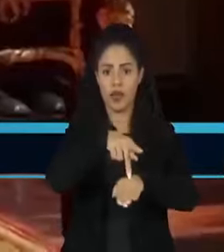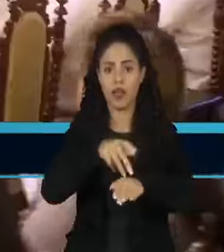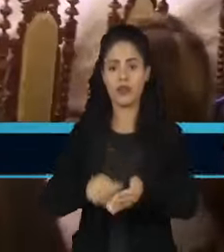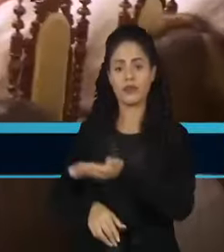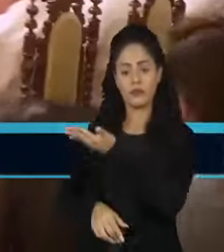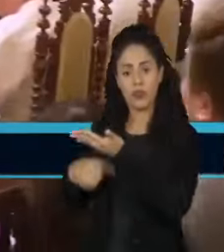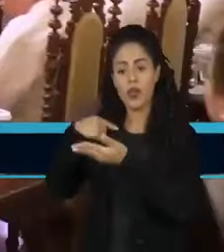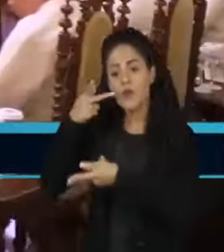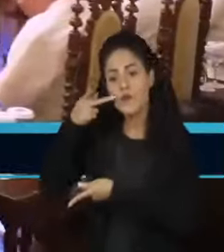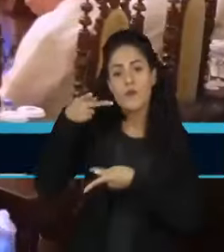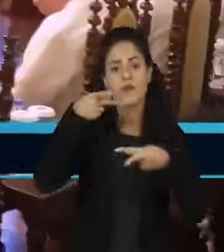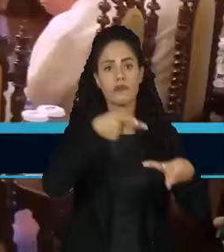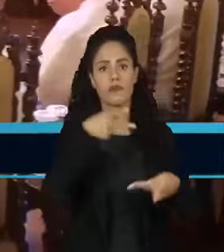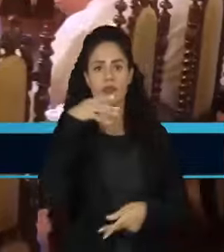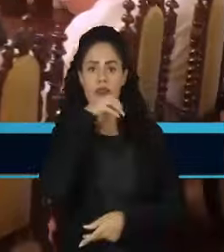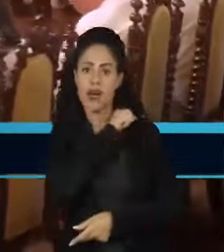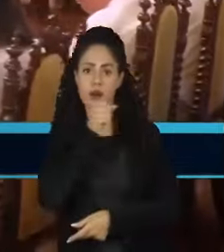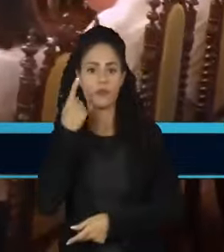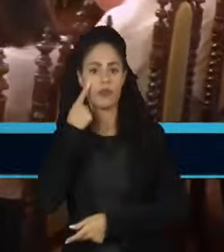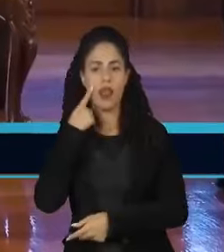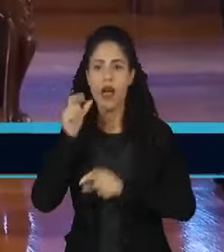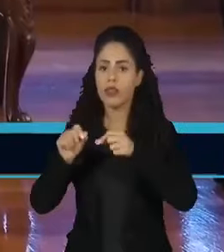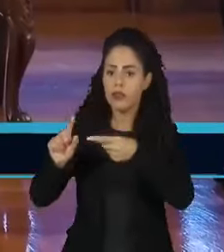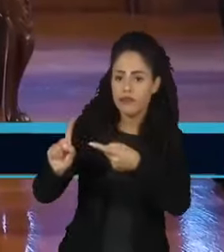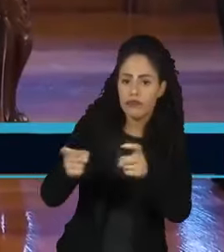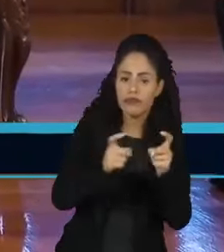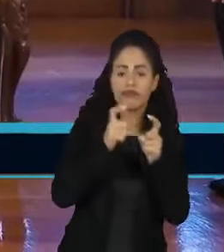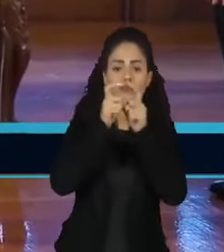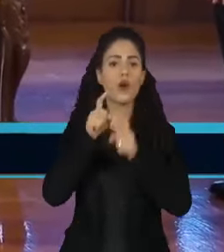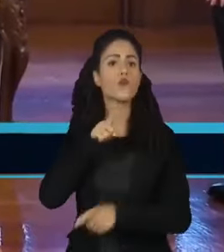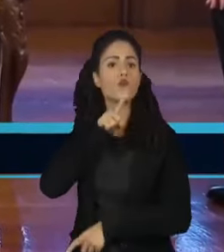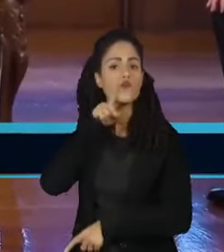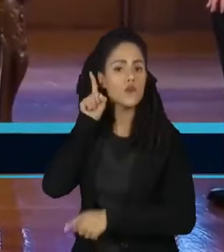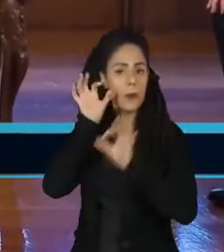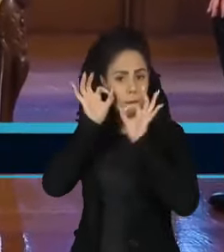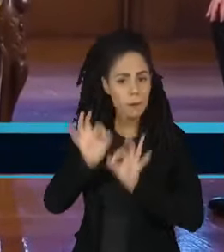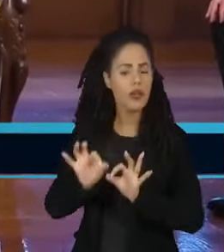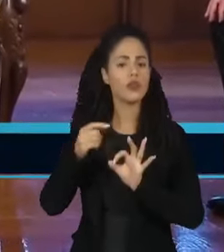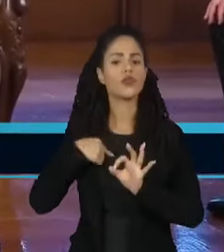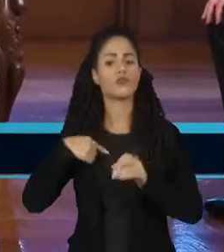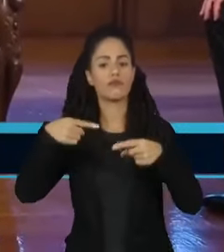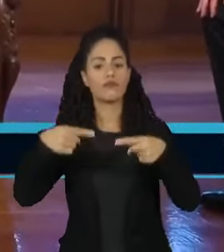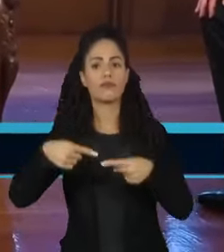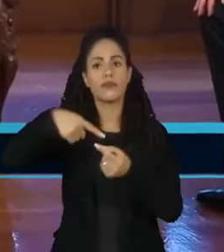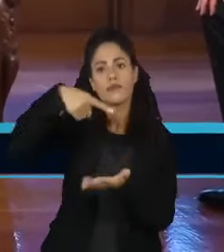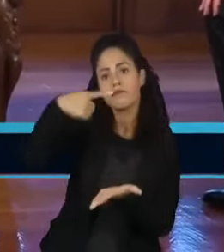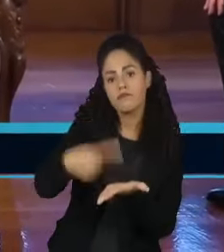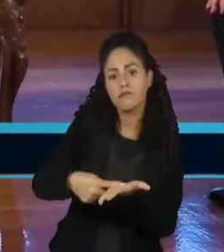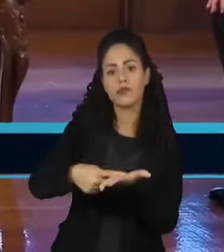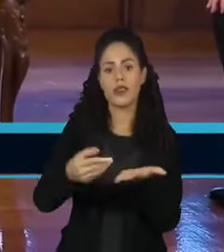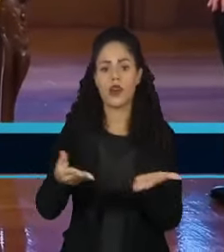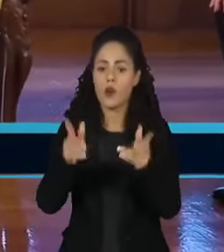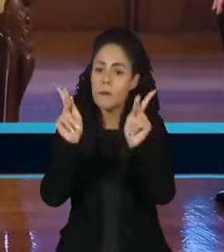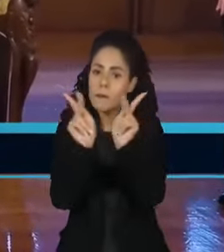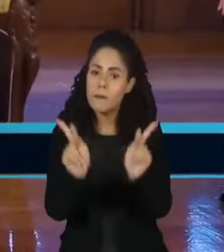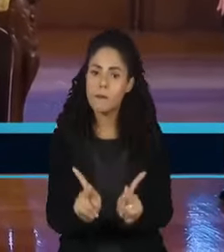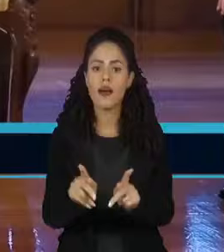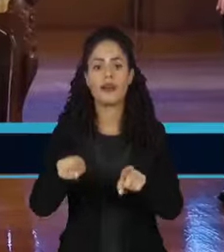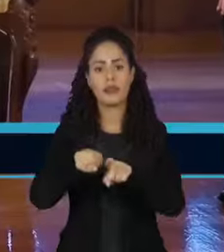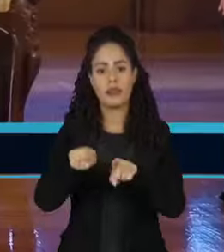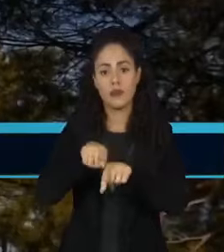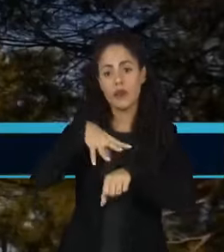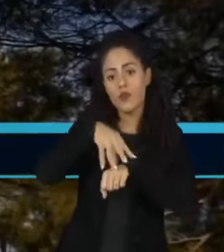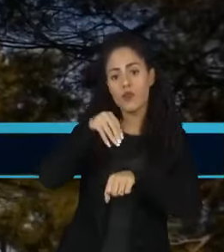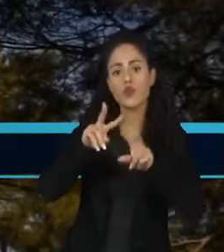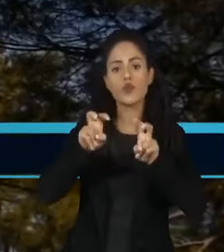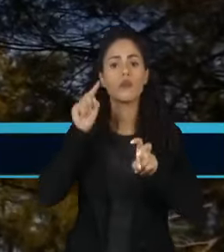Jr., em uma visita surpresa. Volodymyr Zelensky confirmou o comparecimento do novo aliado na cúpula de paz na Suíça, que